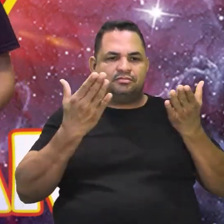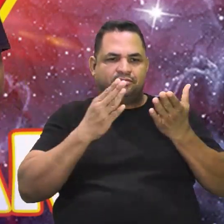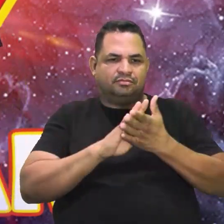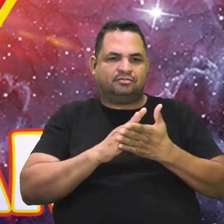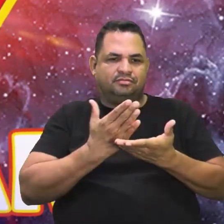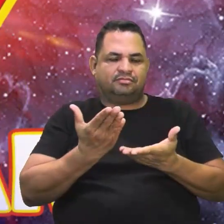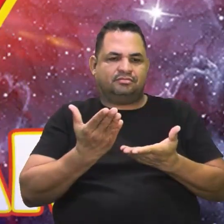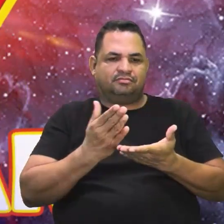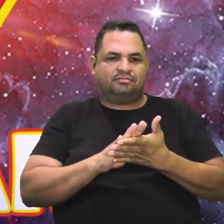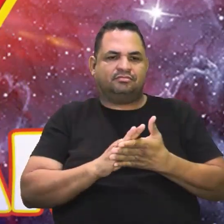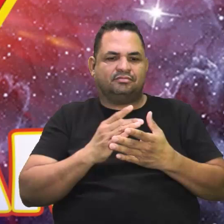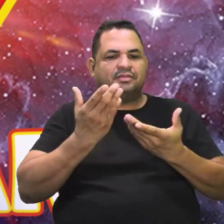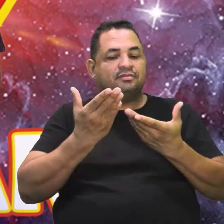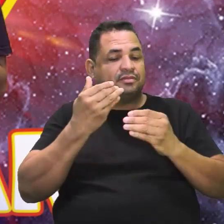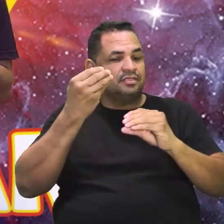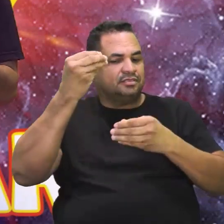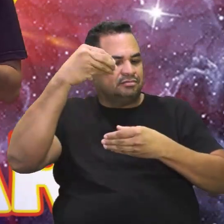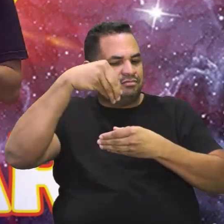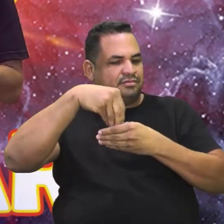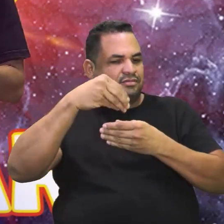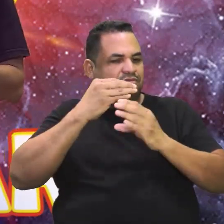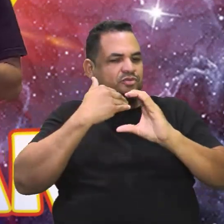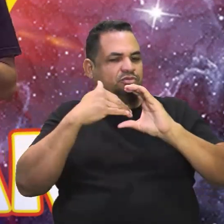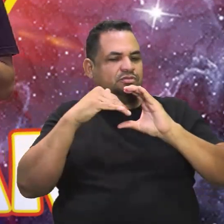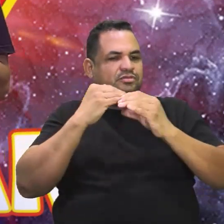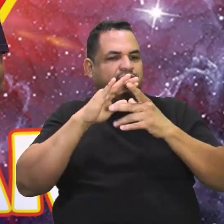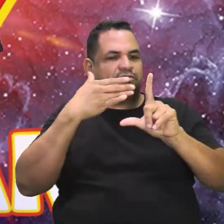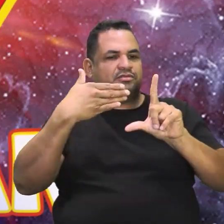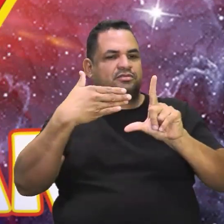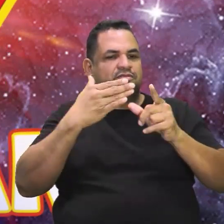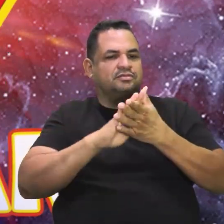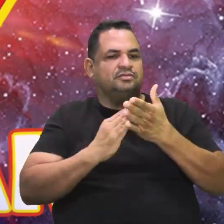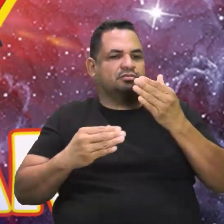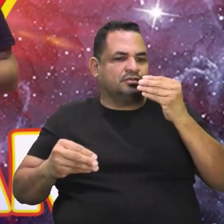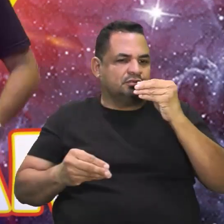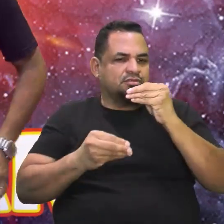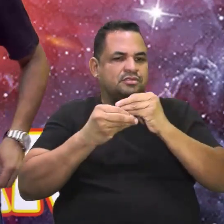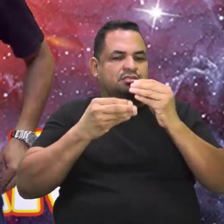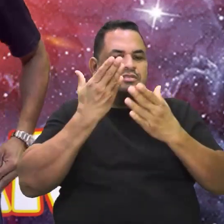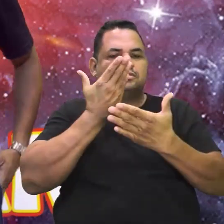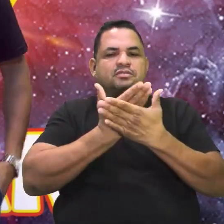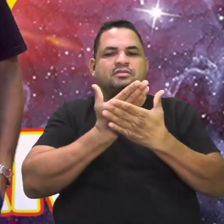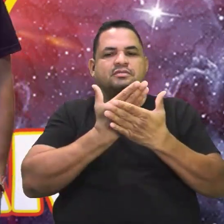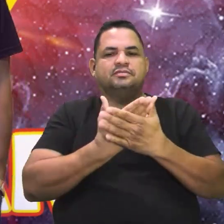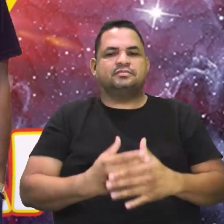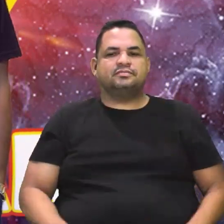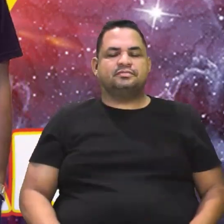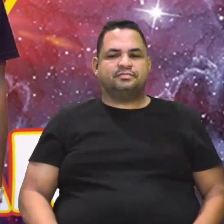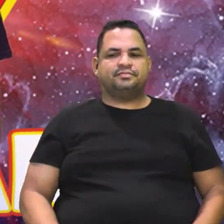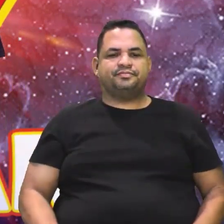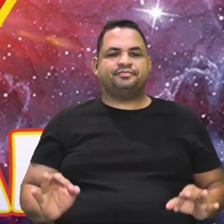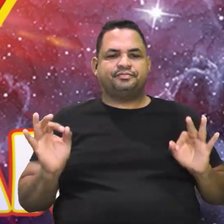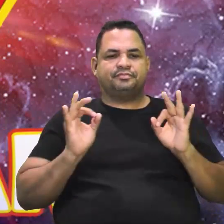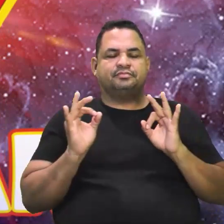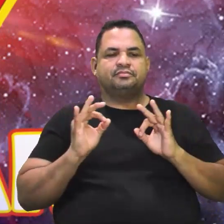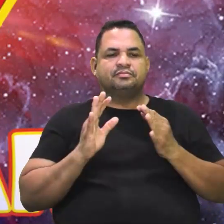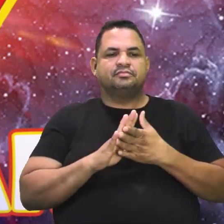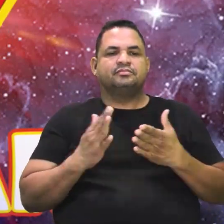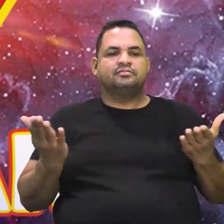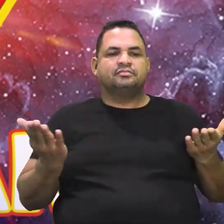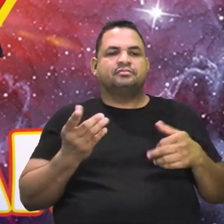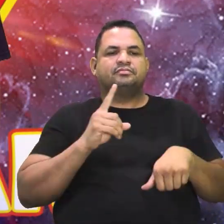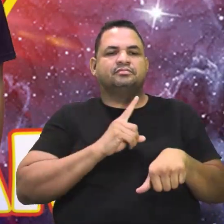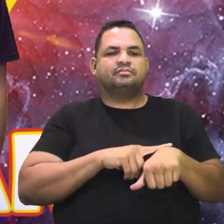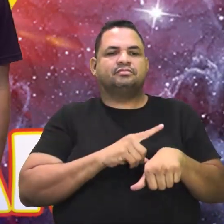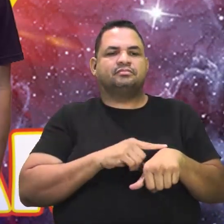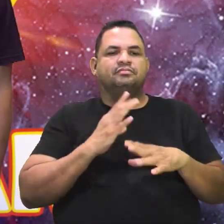que isso vai ser contabilizado nos nossos slides e a gente vai inserir nas aulas aí. Beleza. Certinho? Certinho. Vamos que vamos, então. Hora